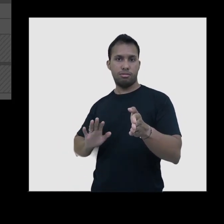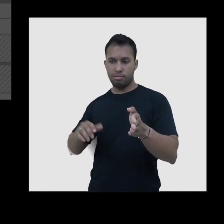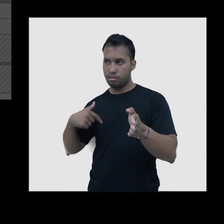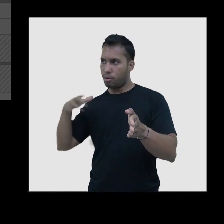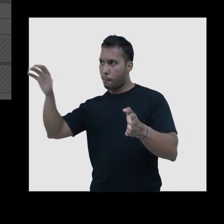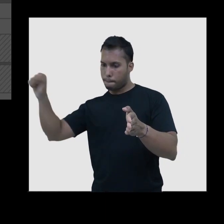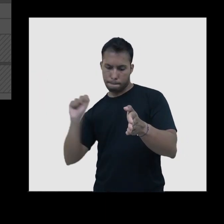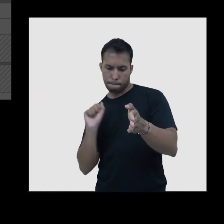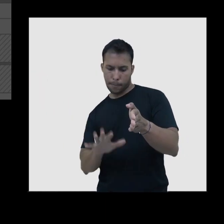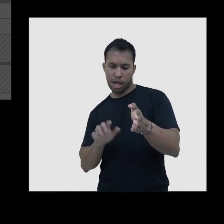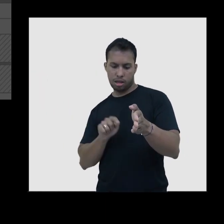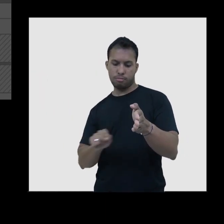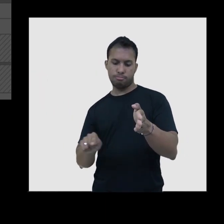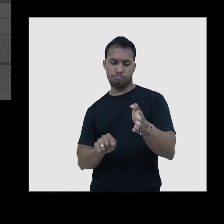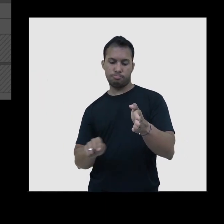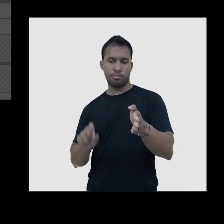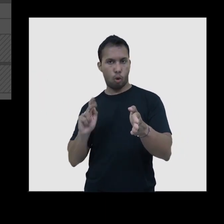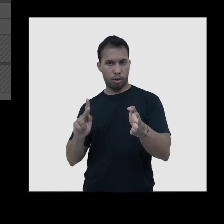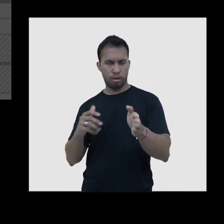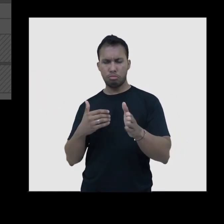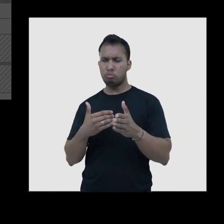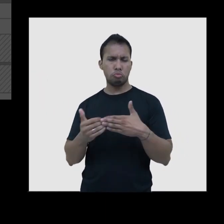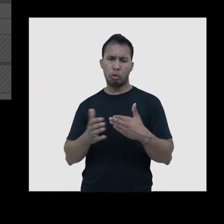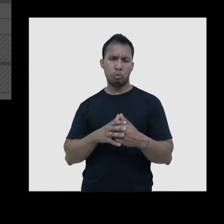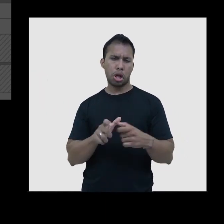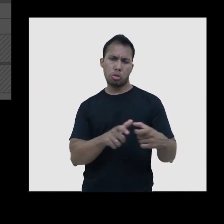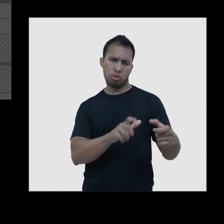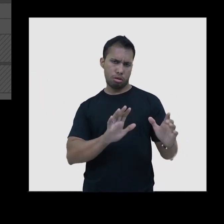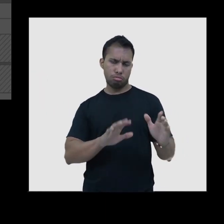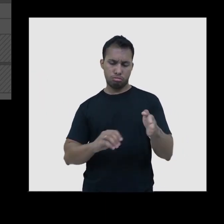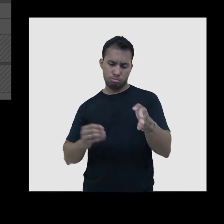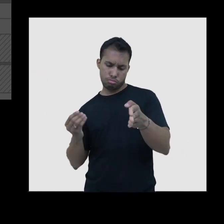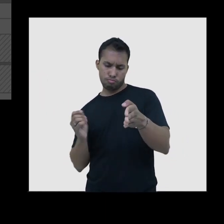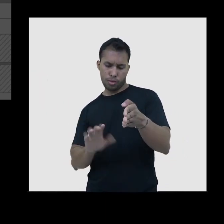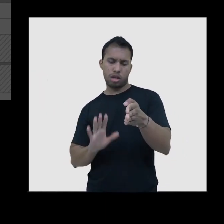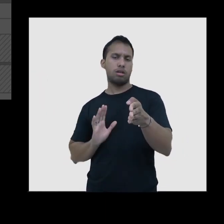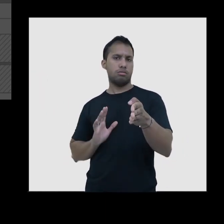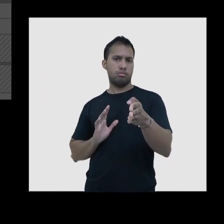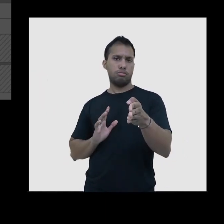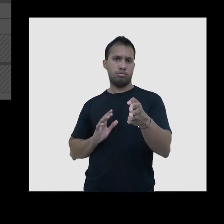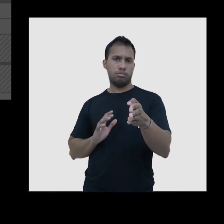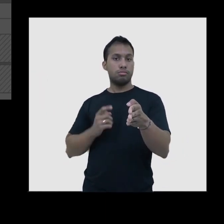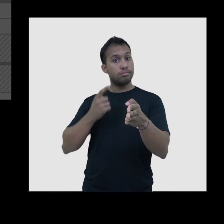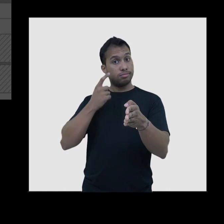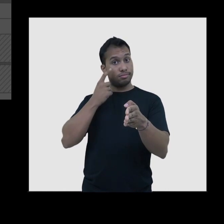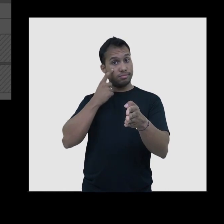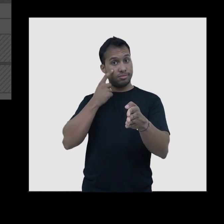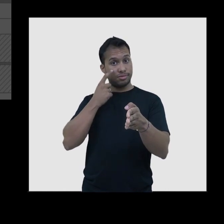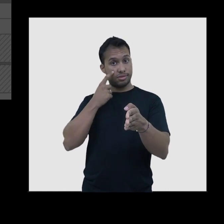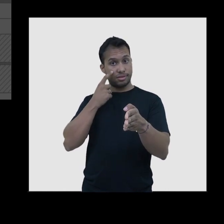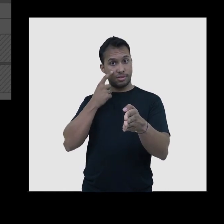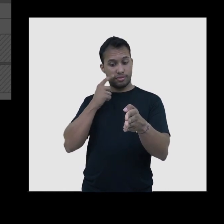Vou soltar aqui, em qualquer parte do vídeo, aqui, nessa camada, em qualquer parte do vídeo.